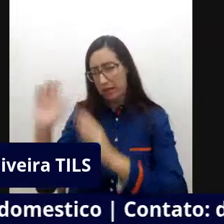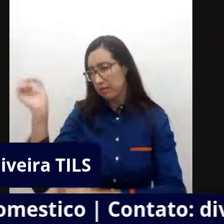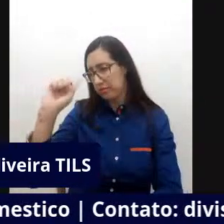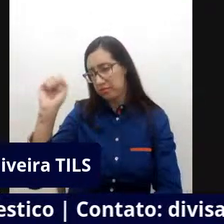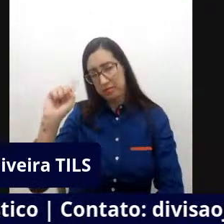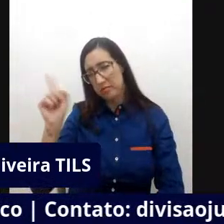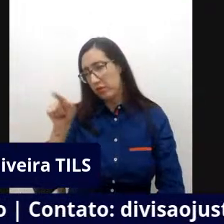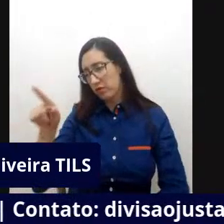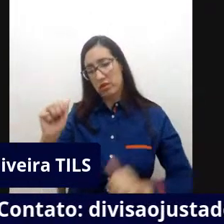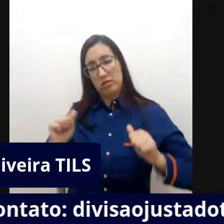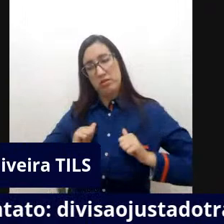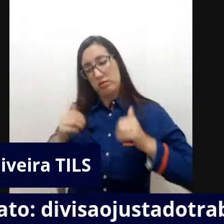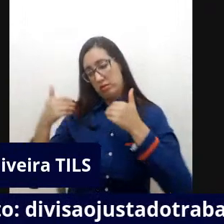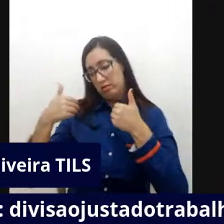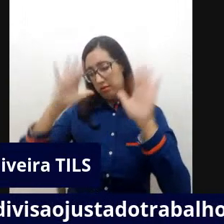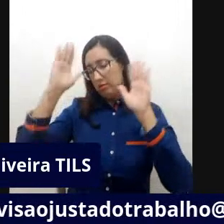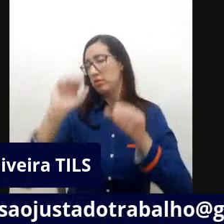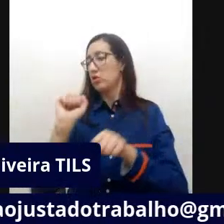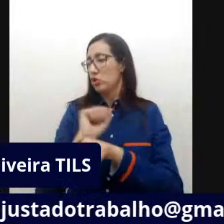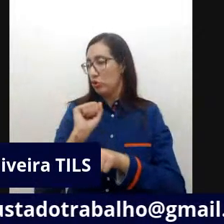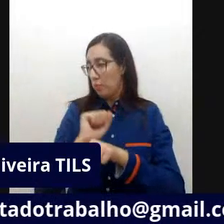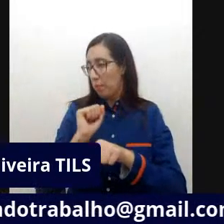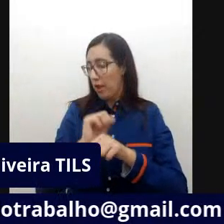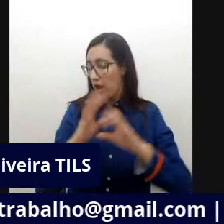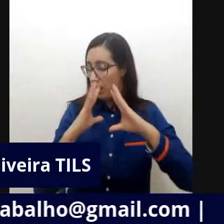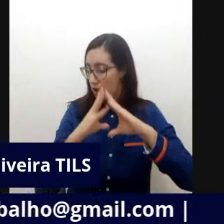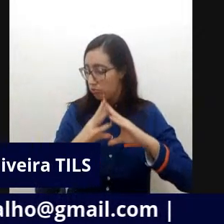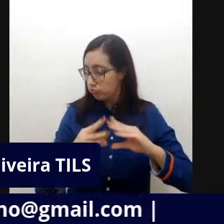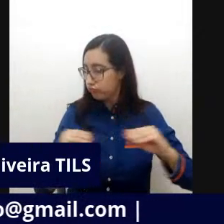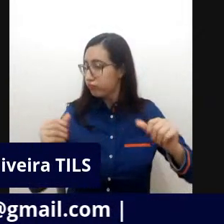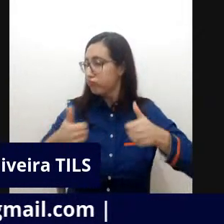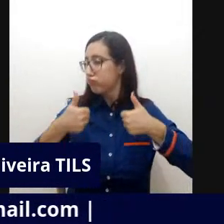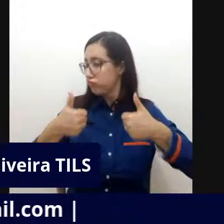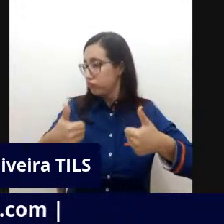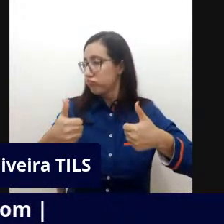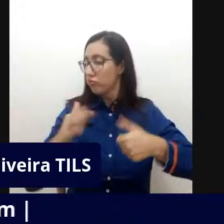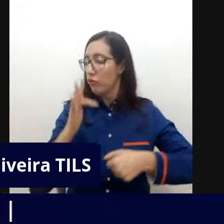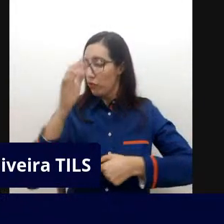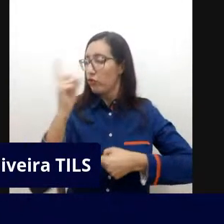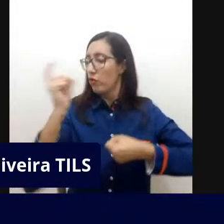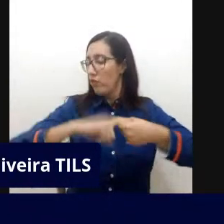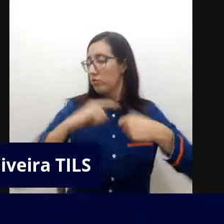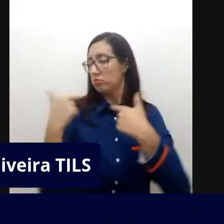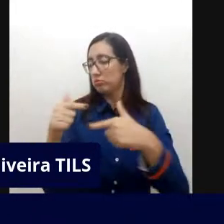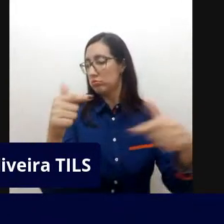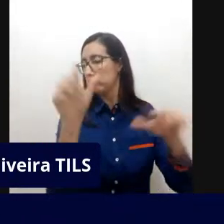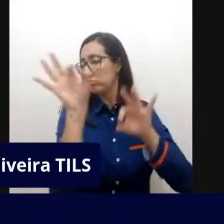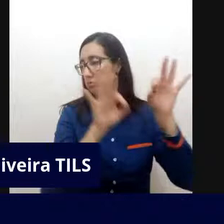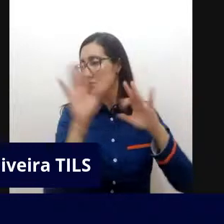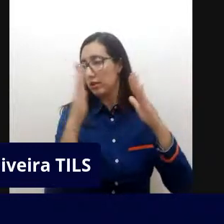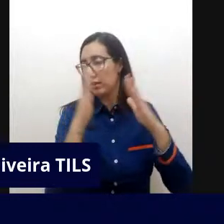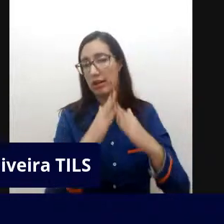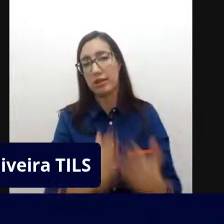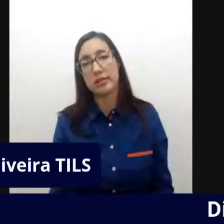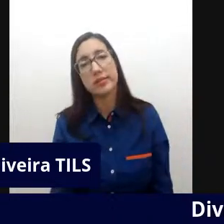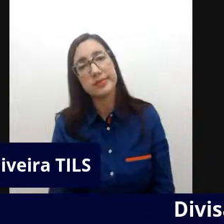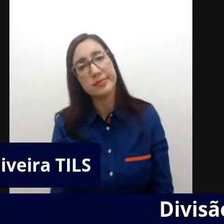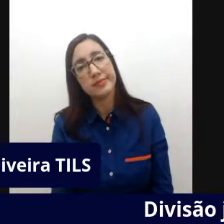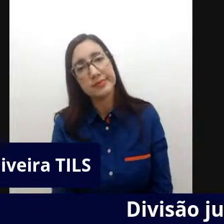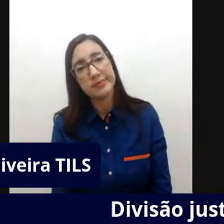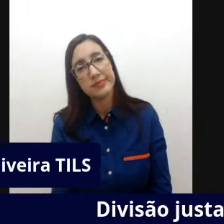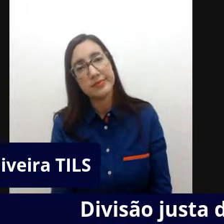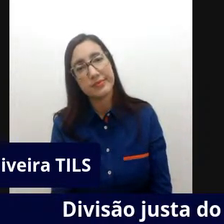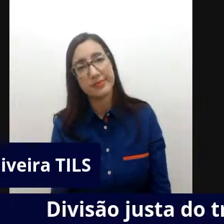esse card, né, esse filmezinho que eu vi que você tentou passar, mas não foi todo, né, é muito importante, né, que a gente